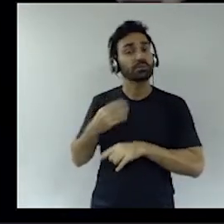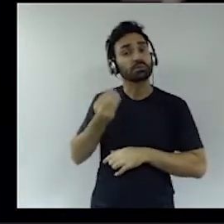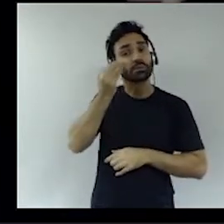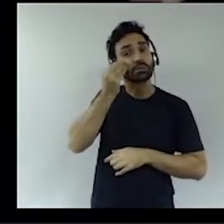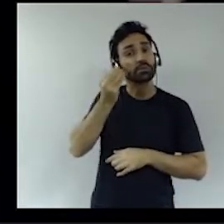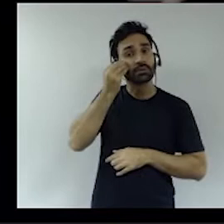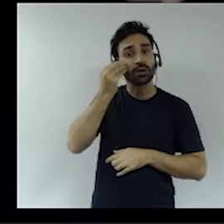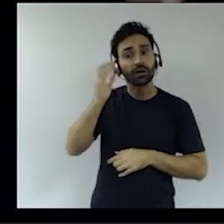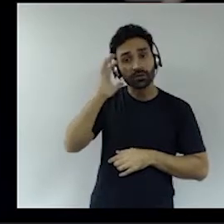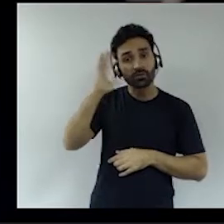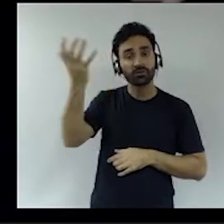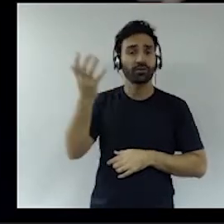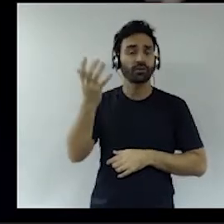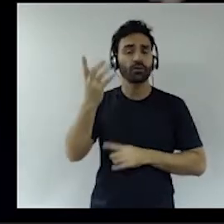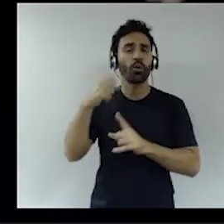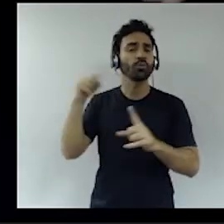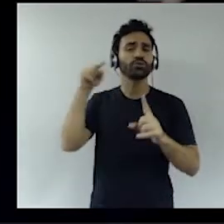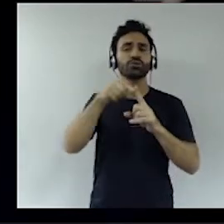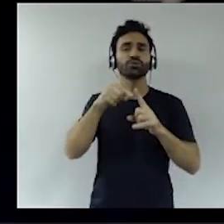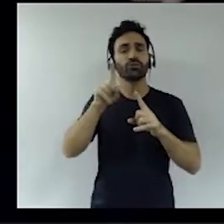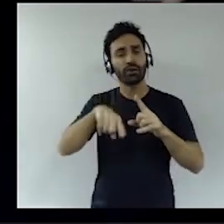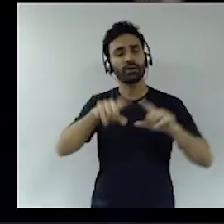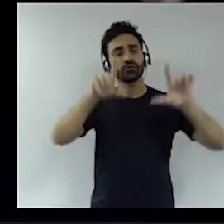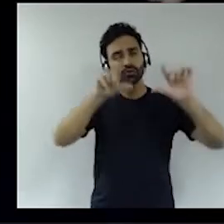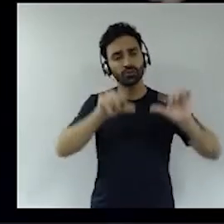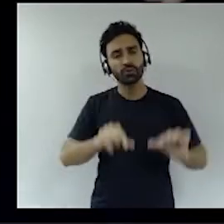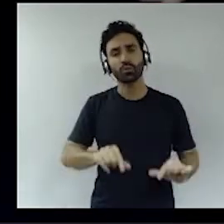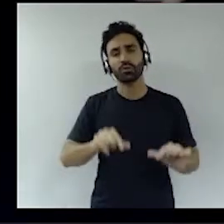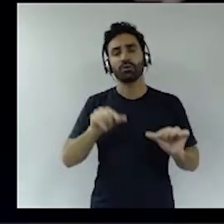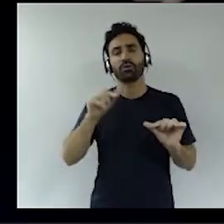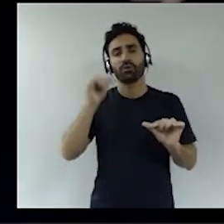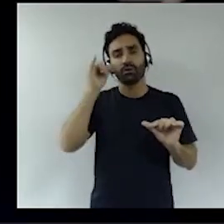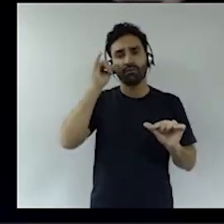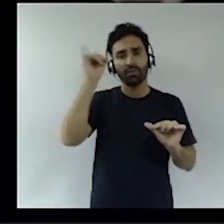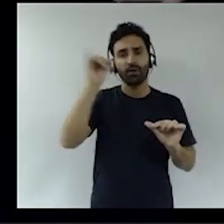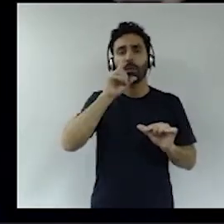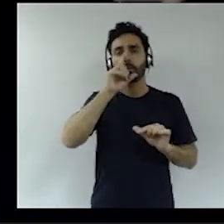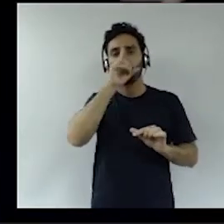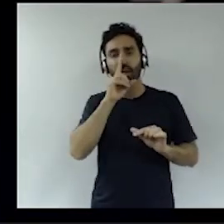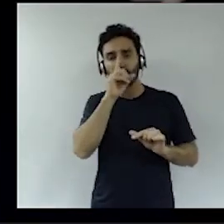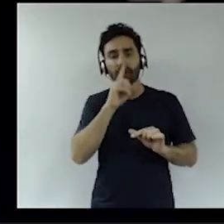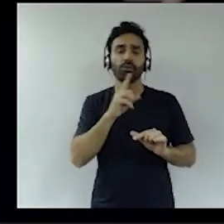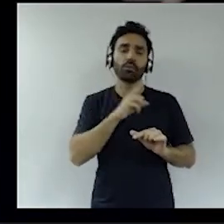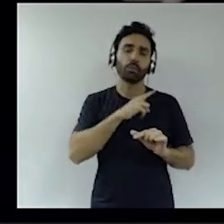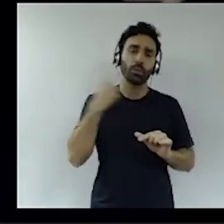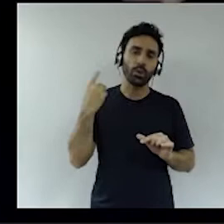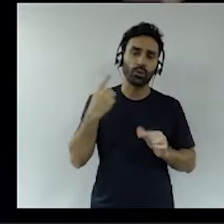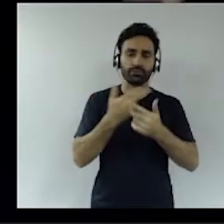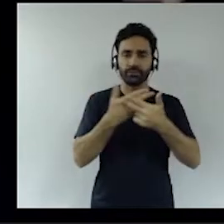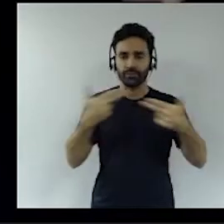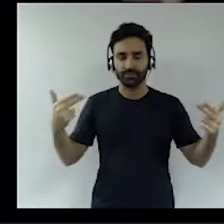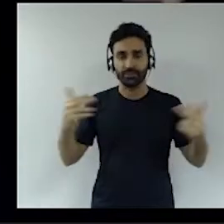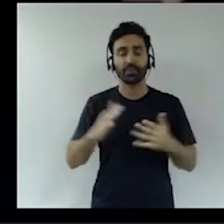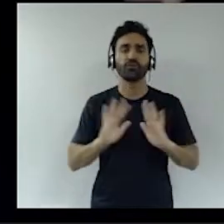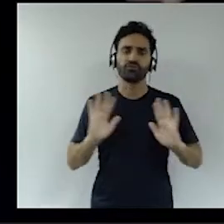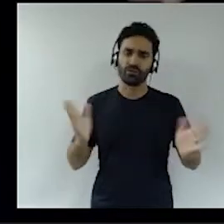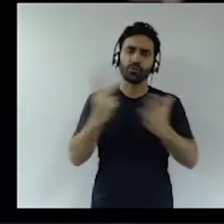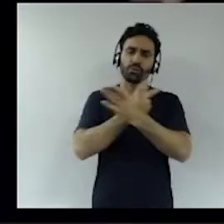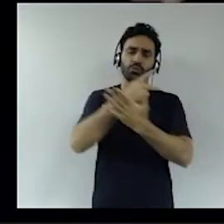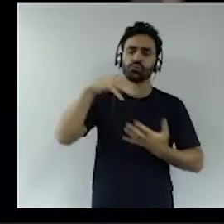iniciativas, medidas que visem a minimizar esses danos, minimizar esses riscos. e vivenciamos isso no mundo inteiro.